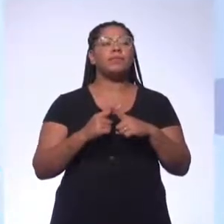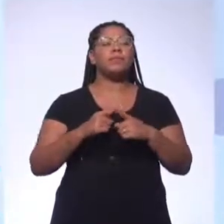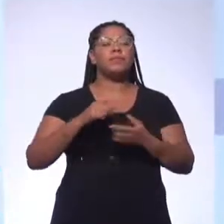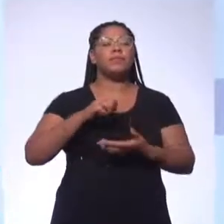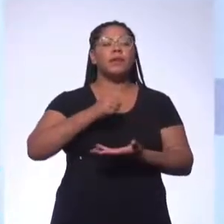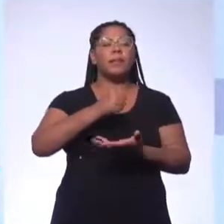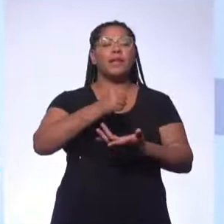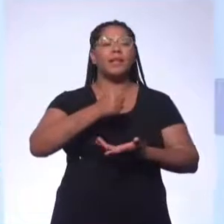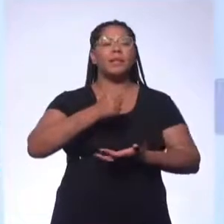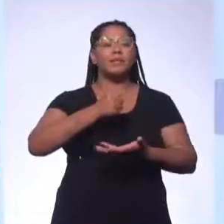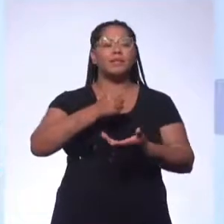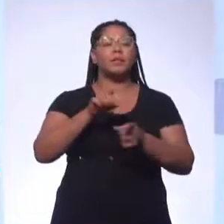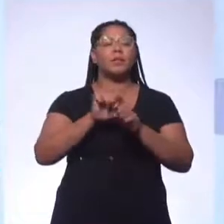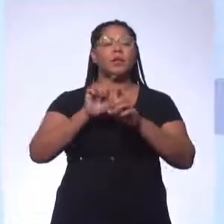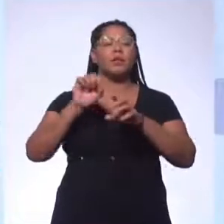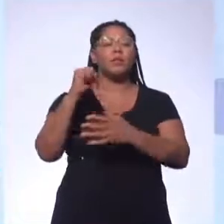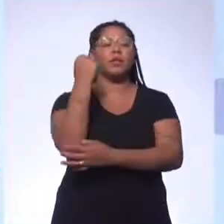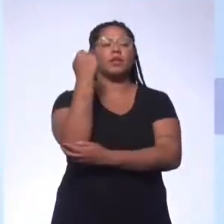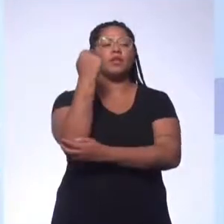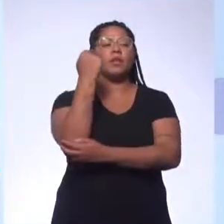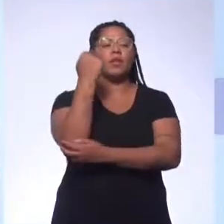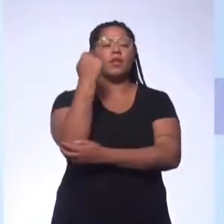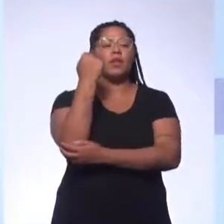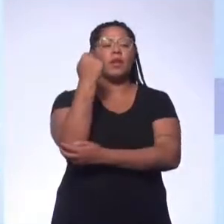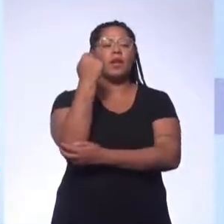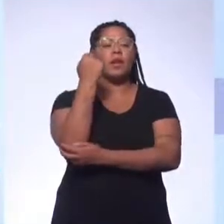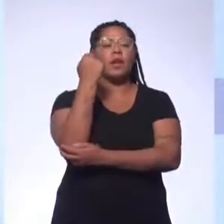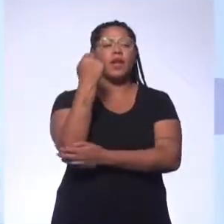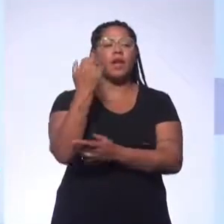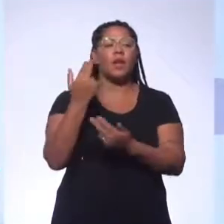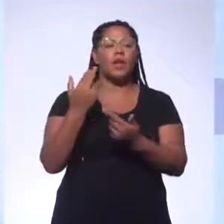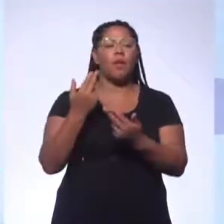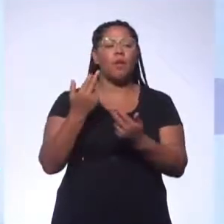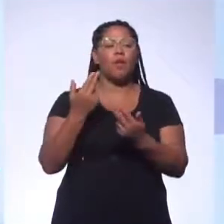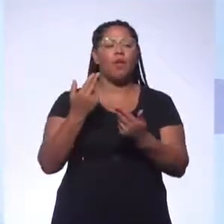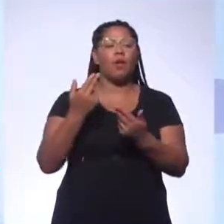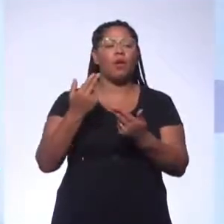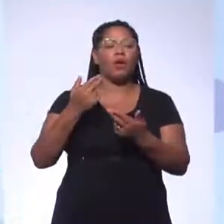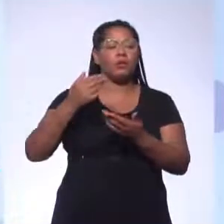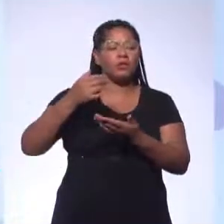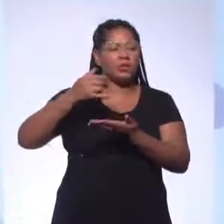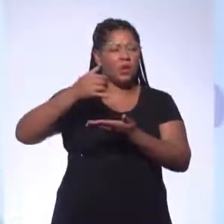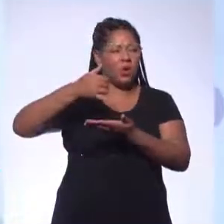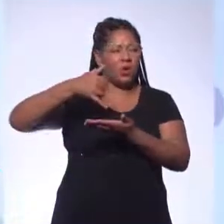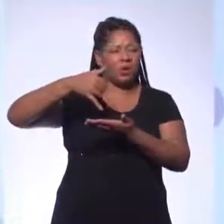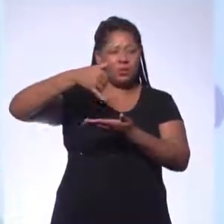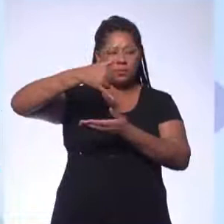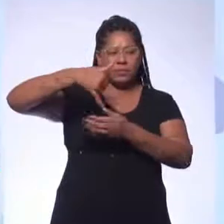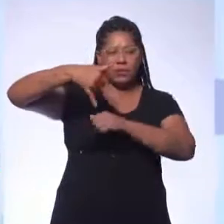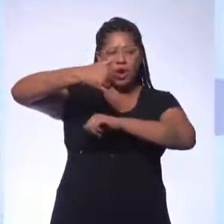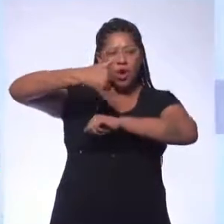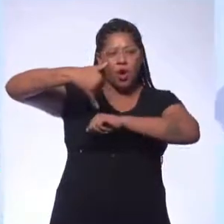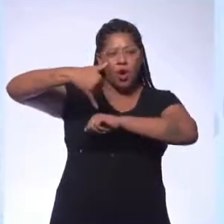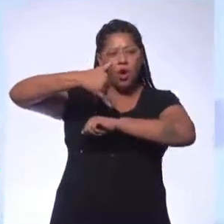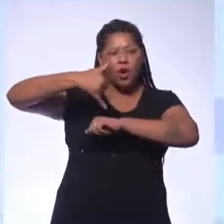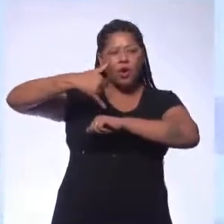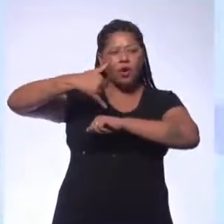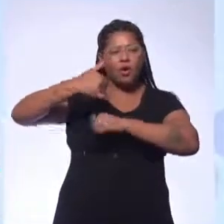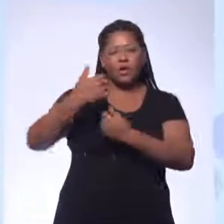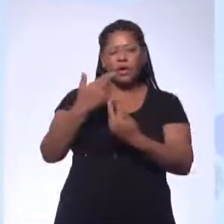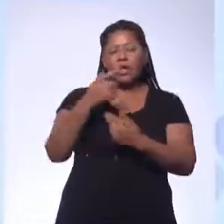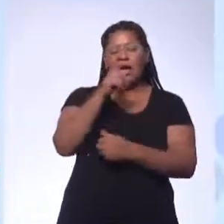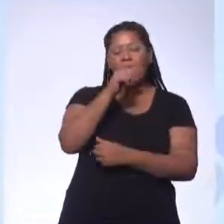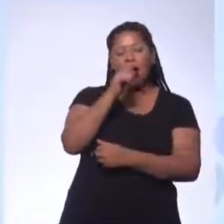capitalismo e comunismo é como óleo e água. No capitalismo, nós teremos as